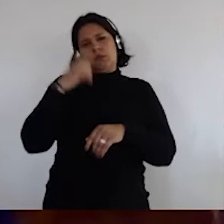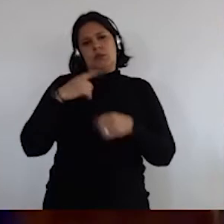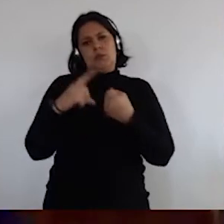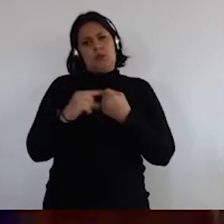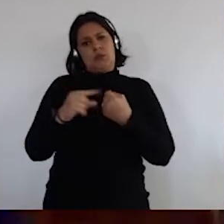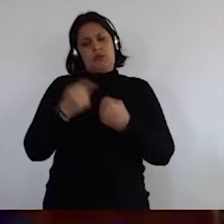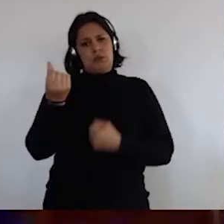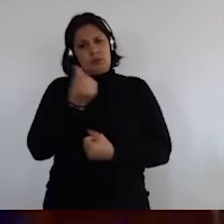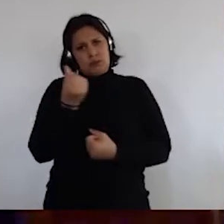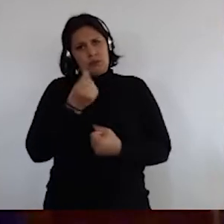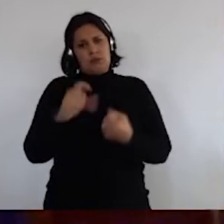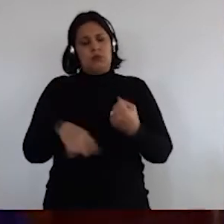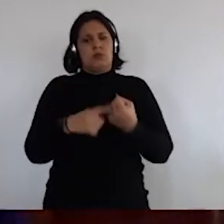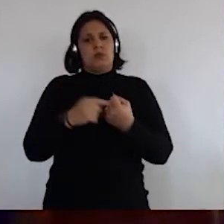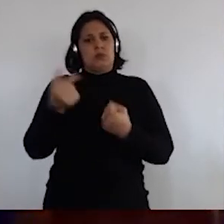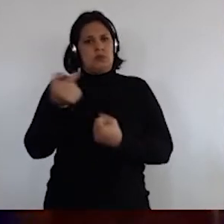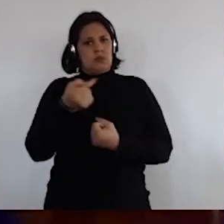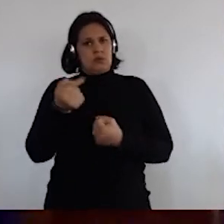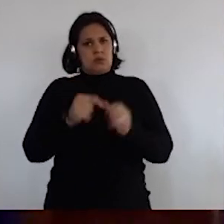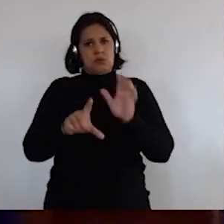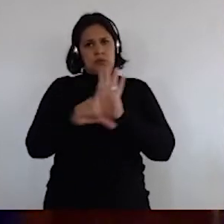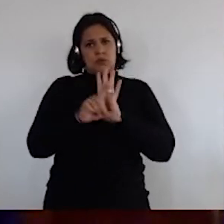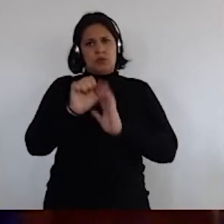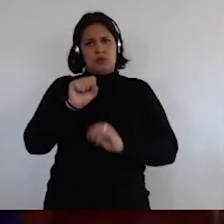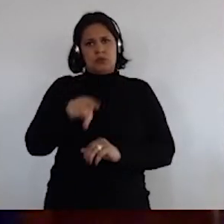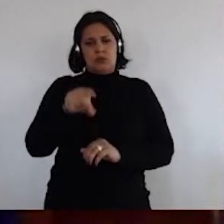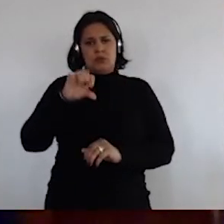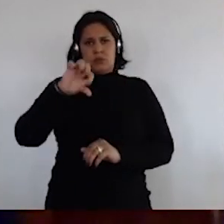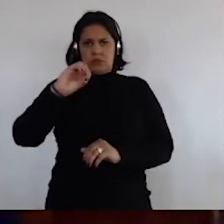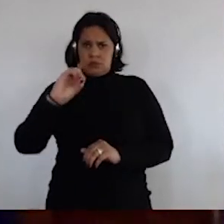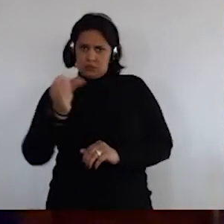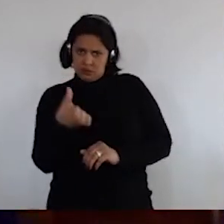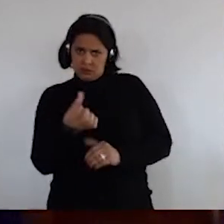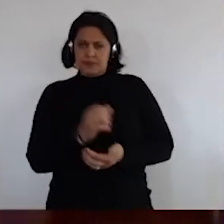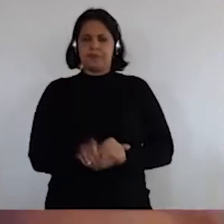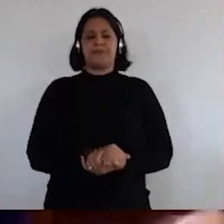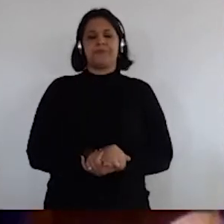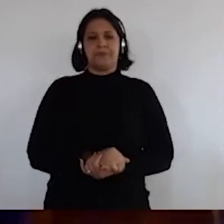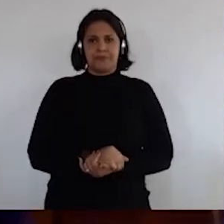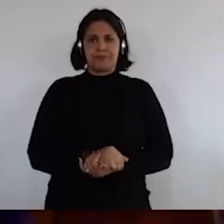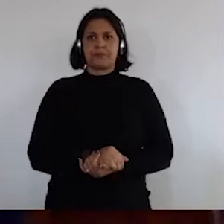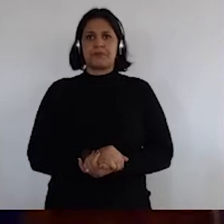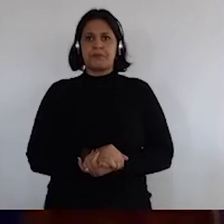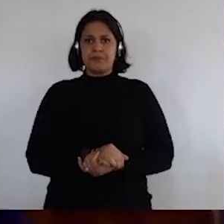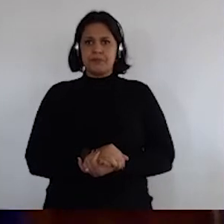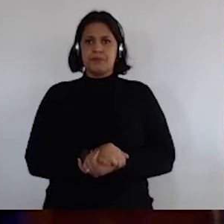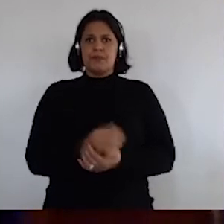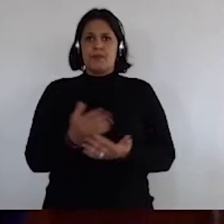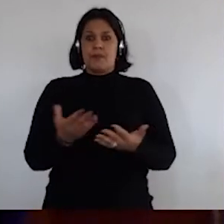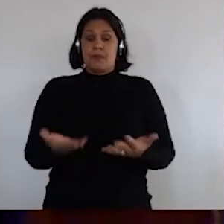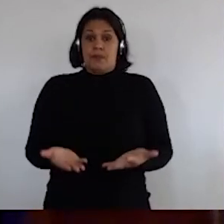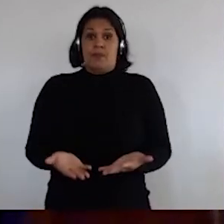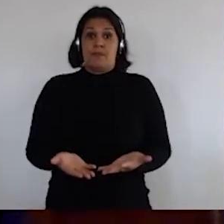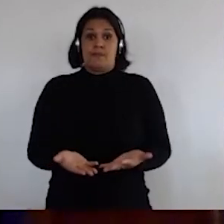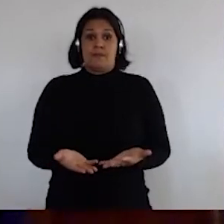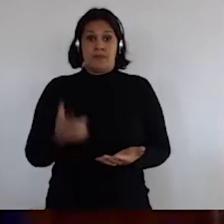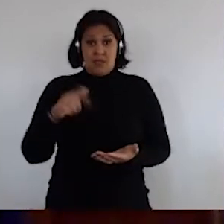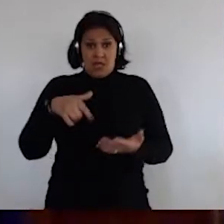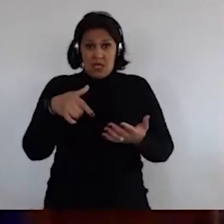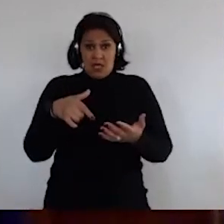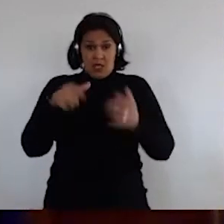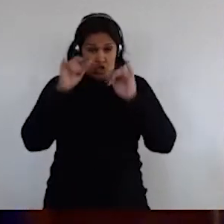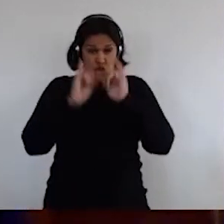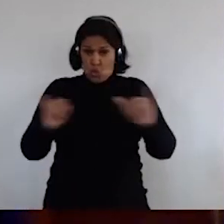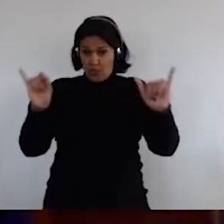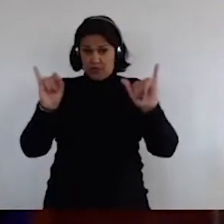7º da Lei 8.906. Não é novidade para nenhum de nós que temos,